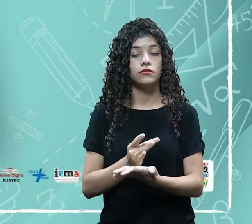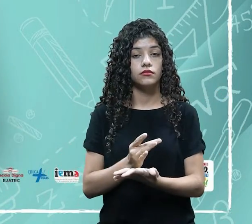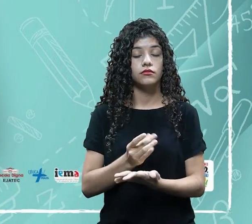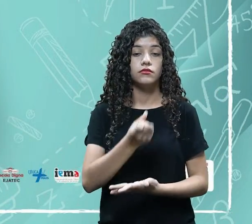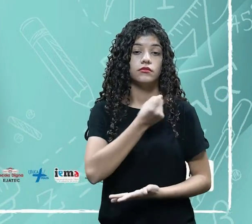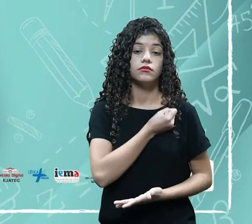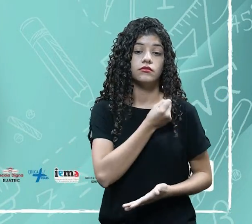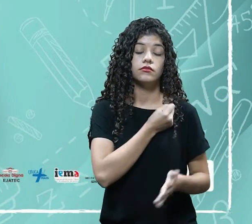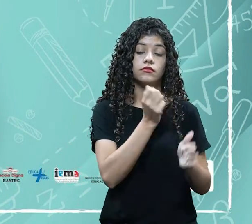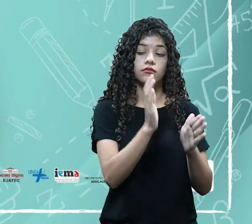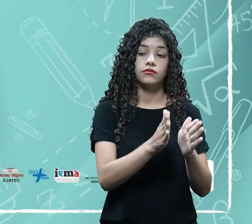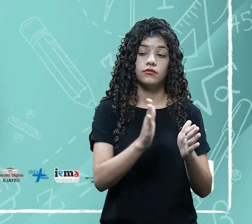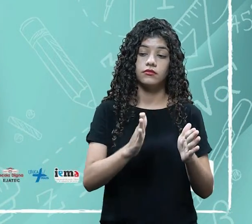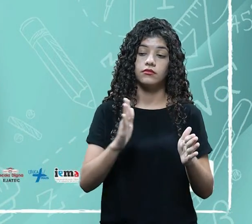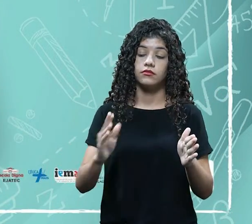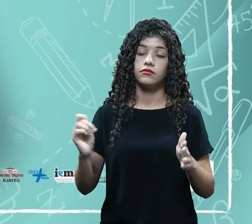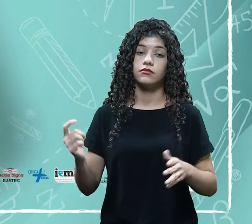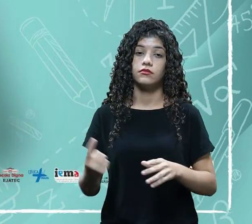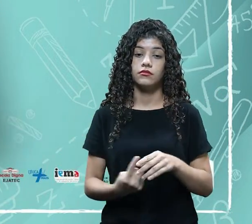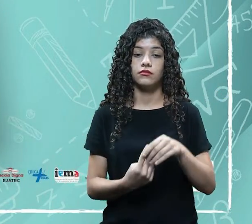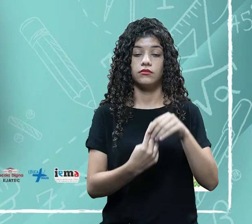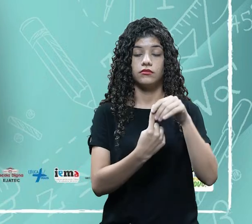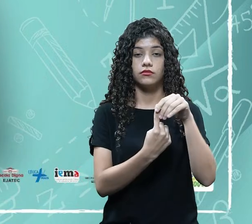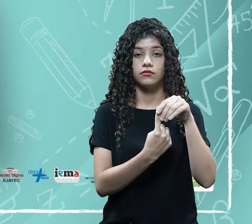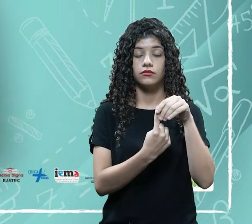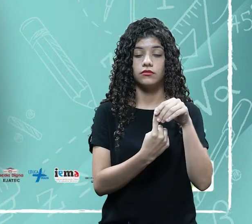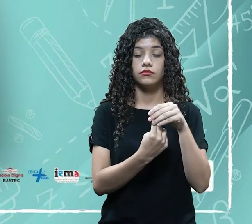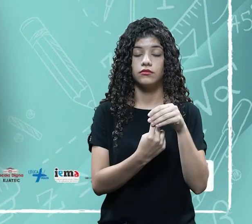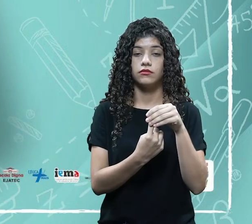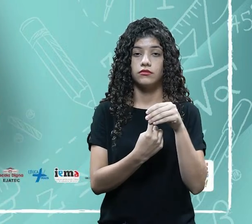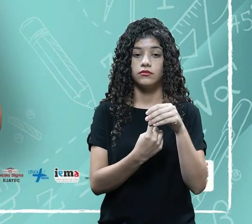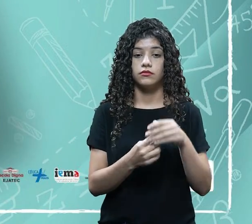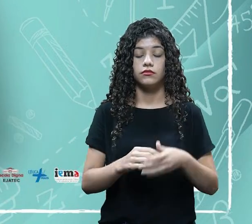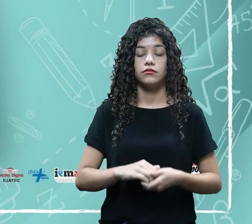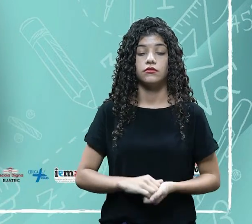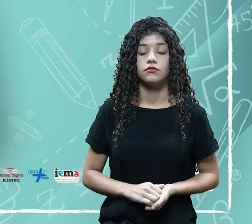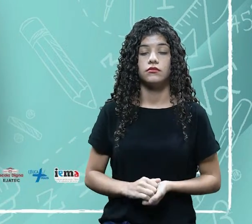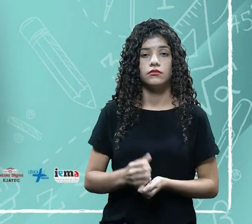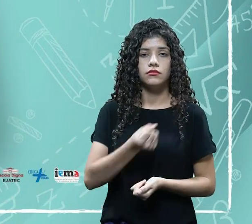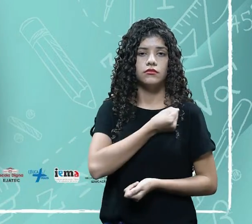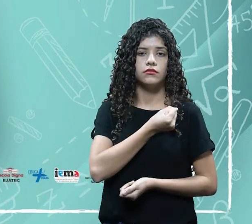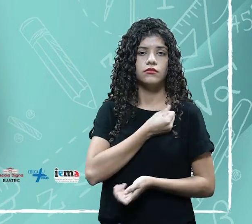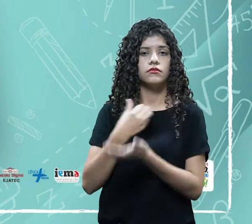numeração sequencial e única. A lá da classificação,